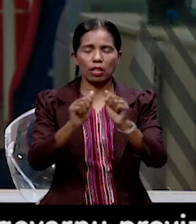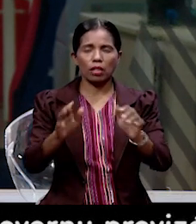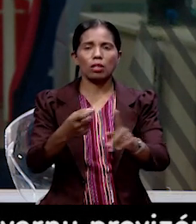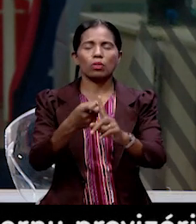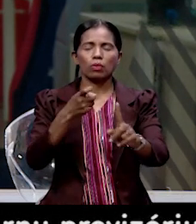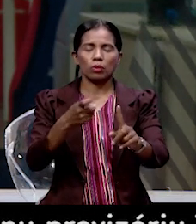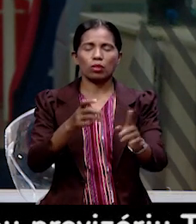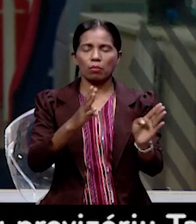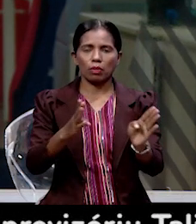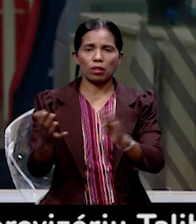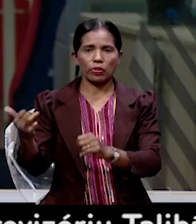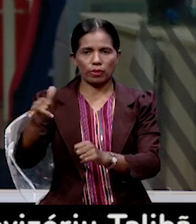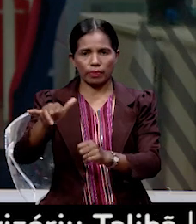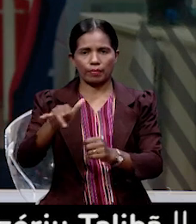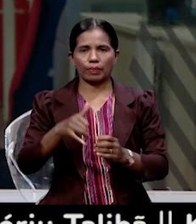sira.